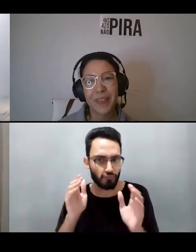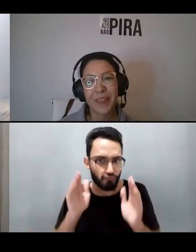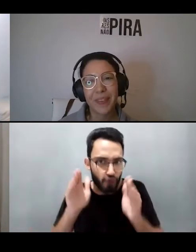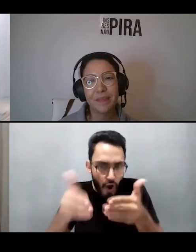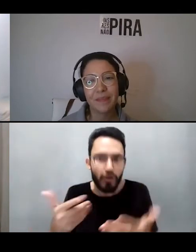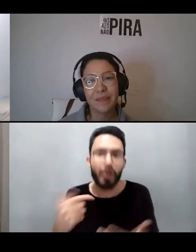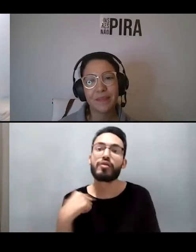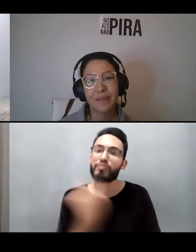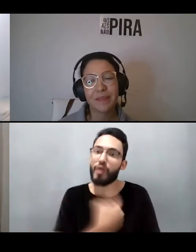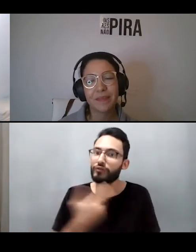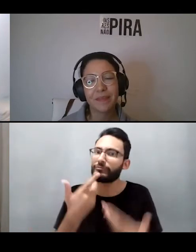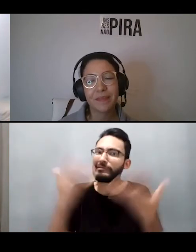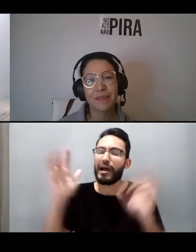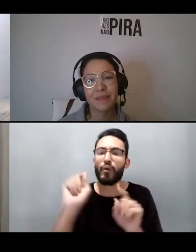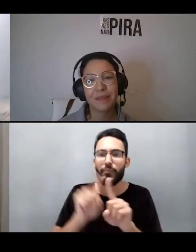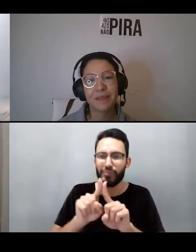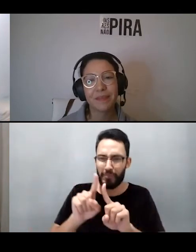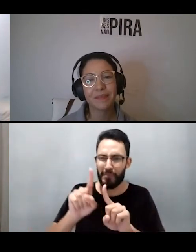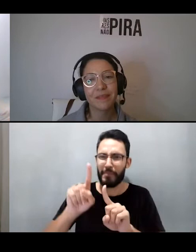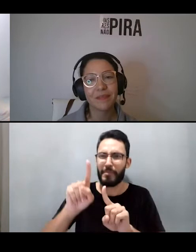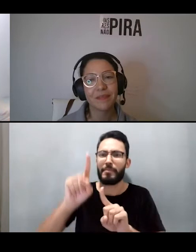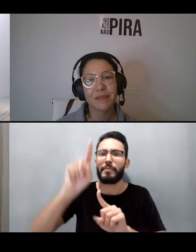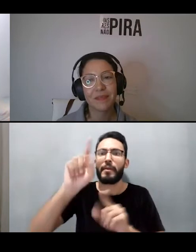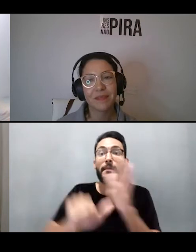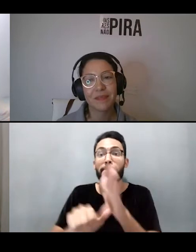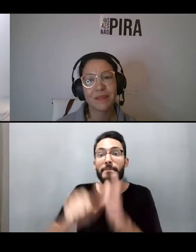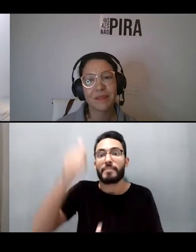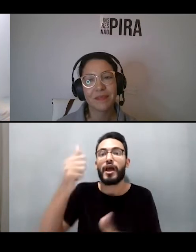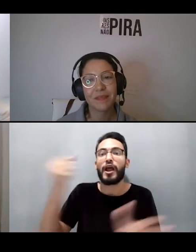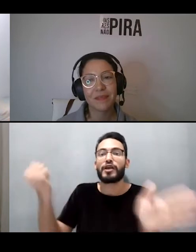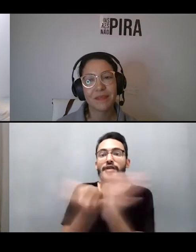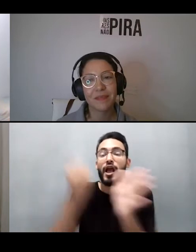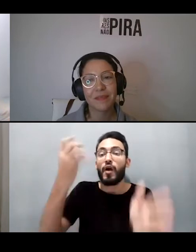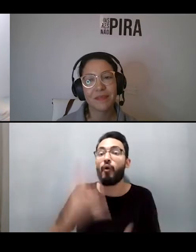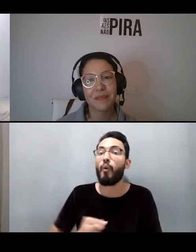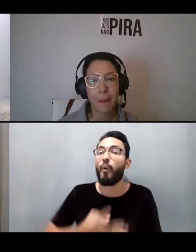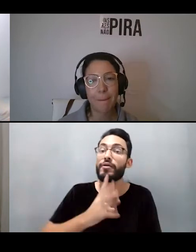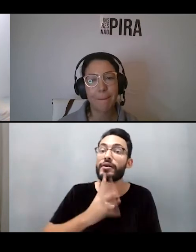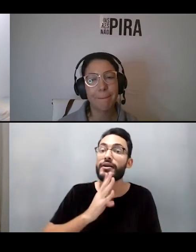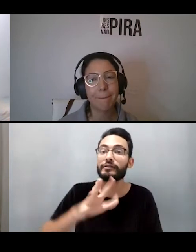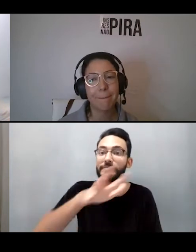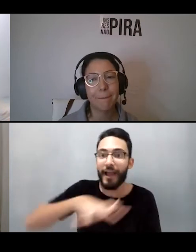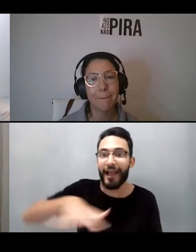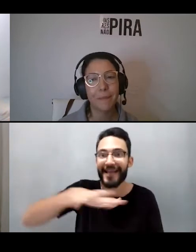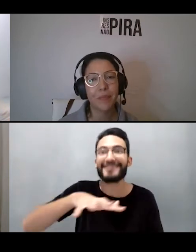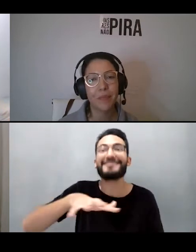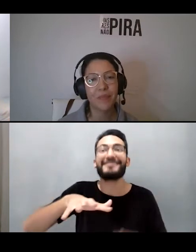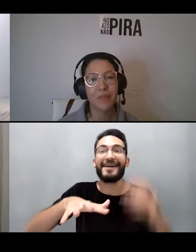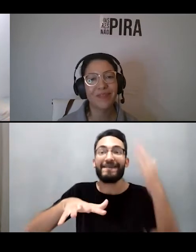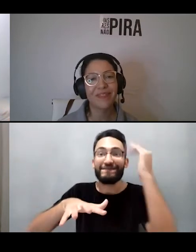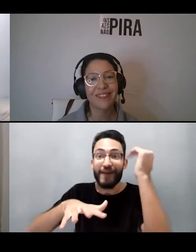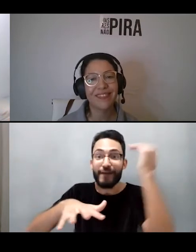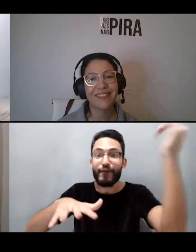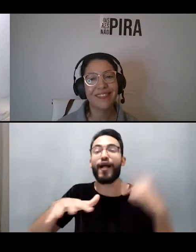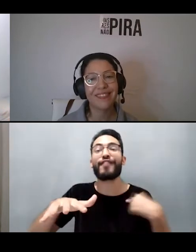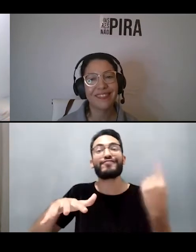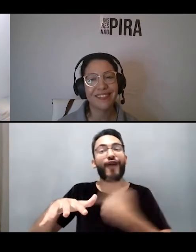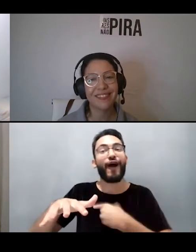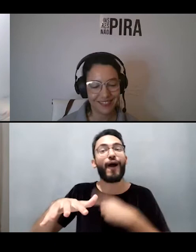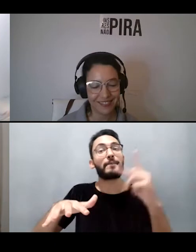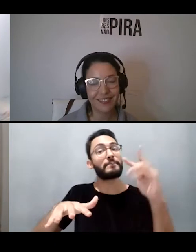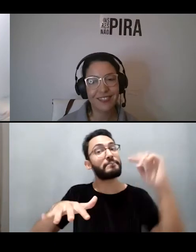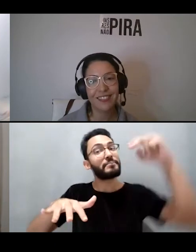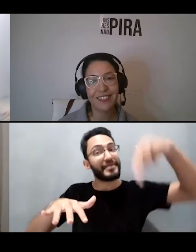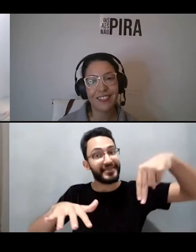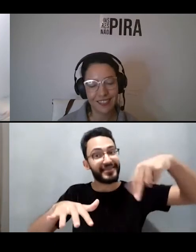os pioneiros na criação do primeiro selo de reconhecimento. E aí, para a galera aqui da C&T, o famoso nosso PIN, né? Então, para quem não